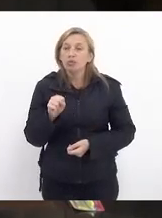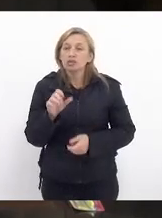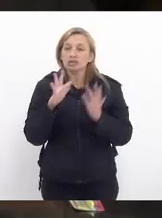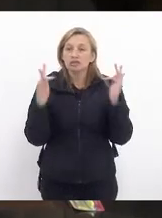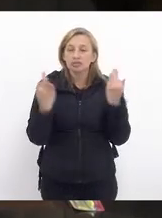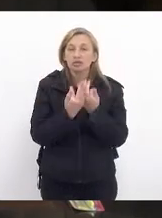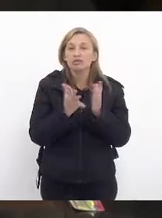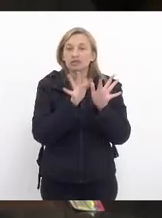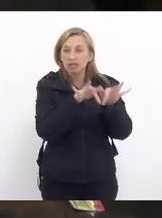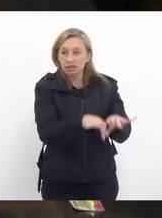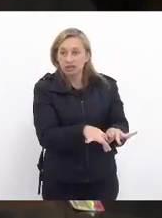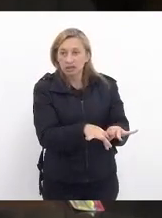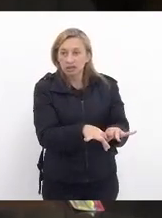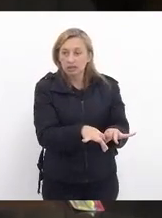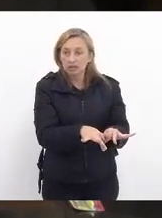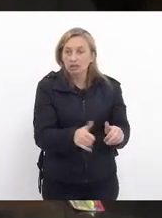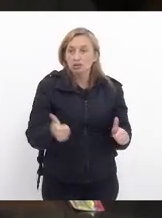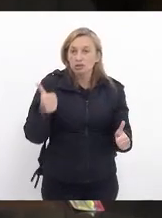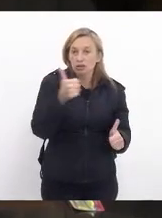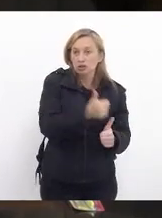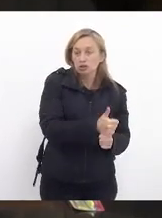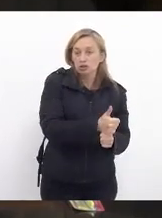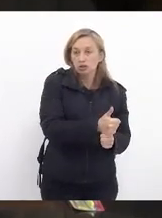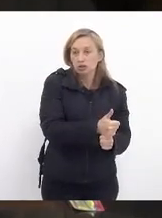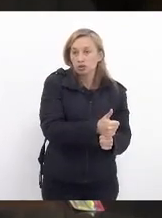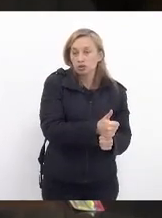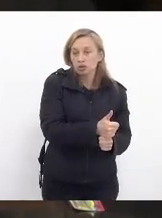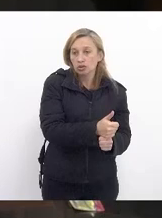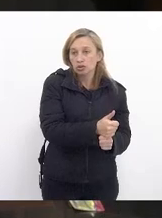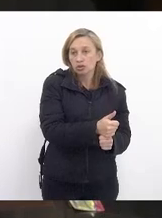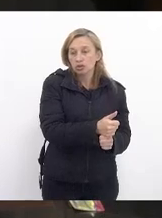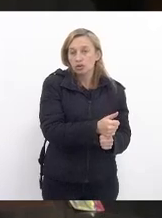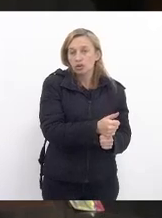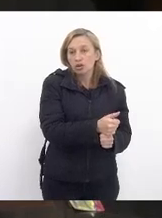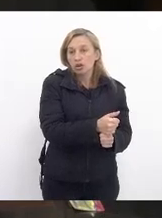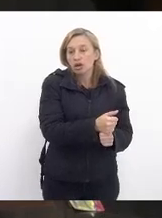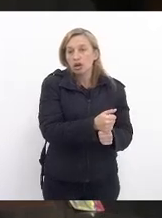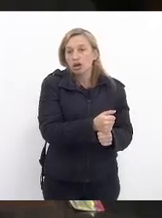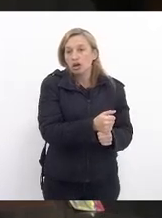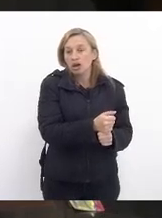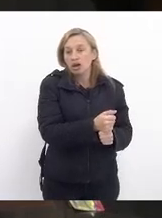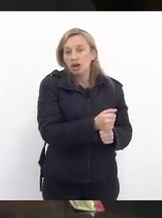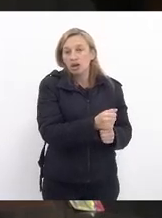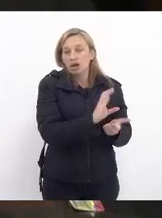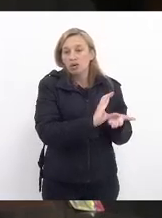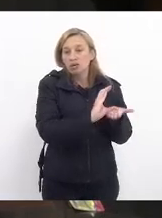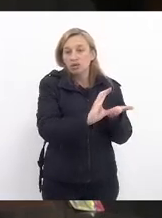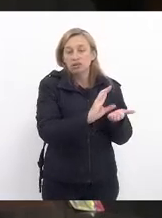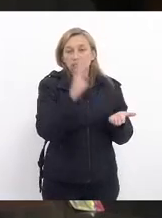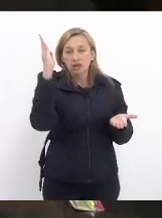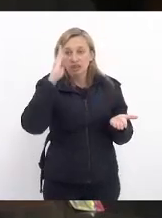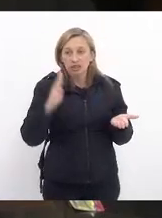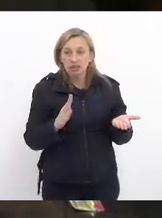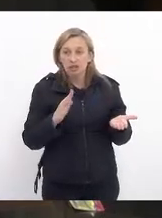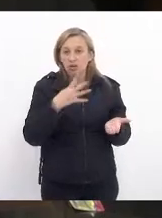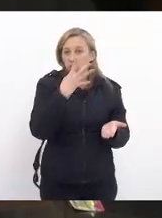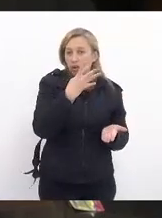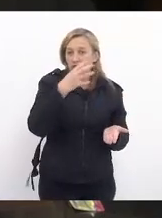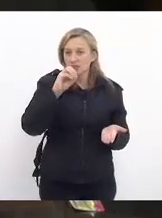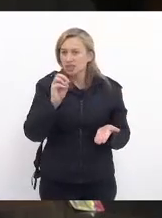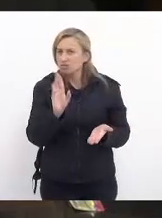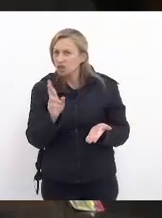foi encerrado em seu lugar foi anunciado o auxílio Brasil na faixa de